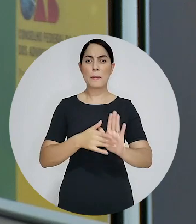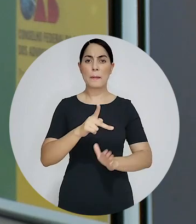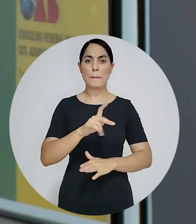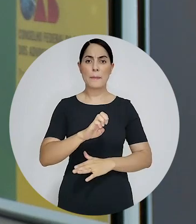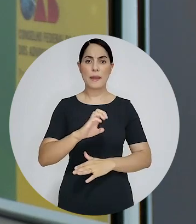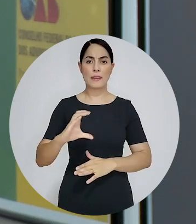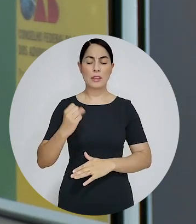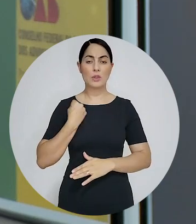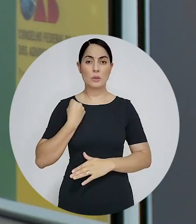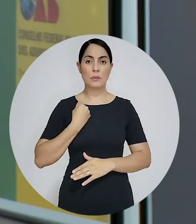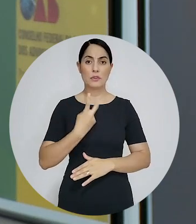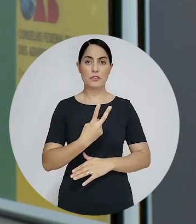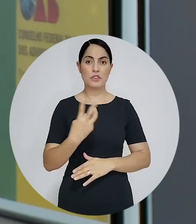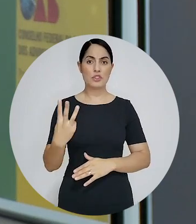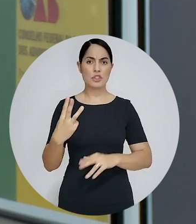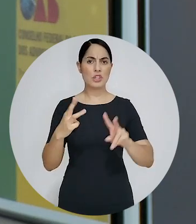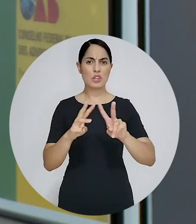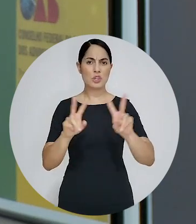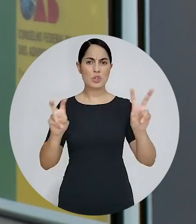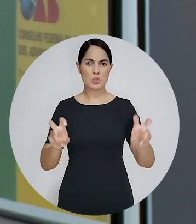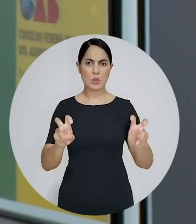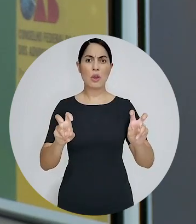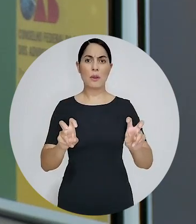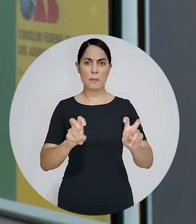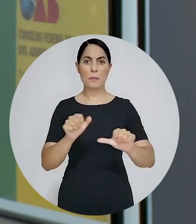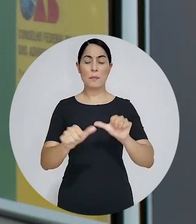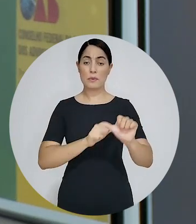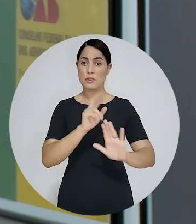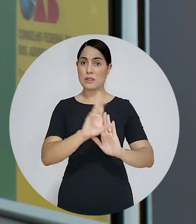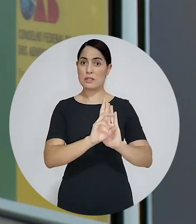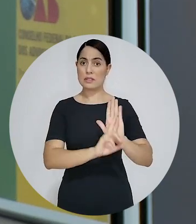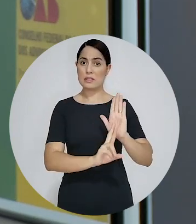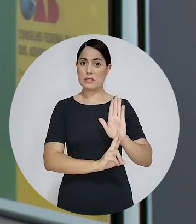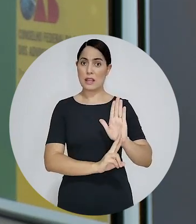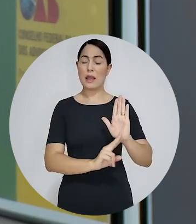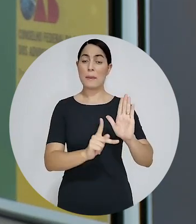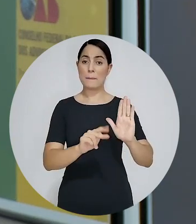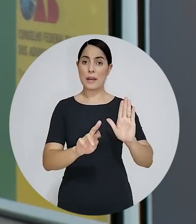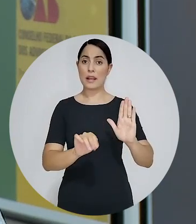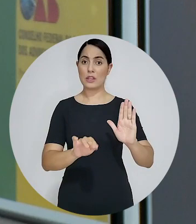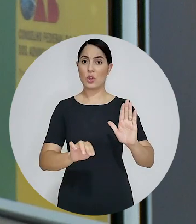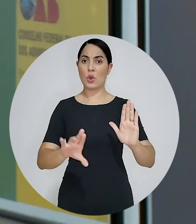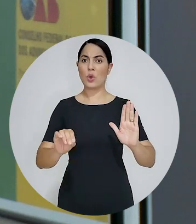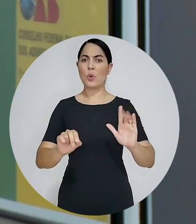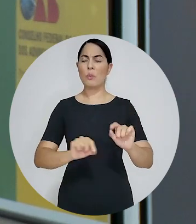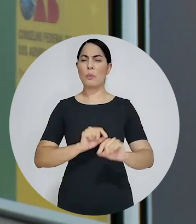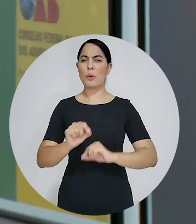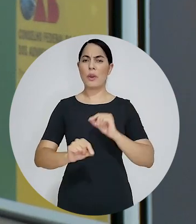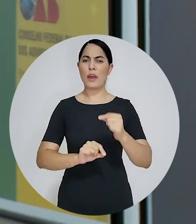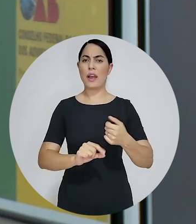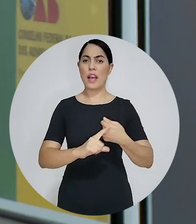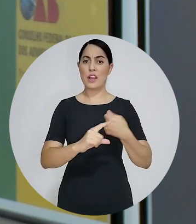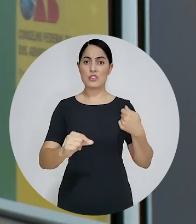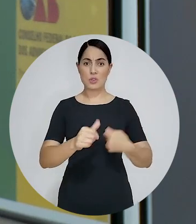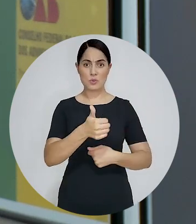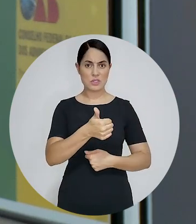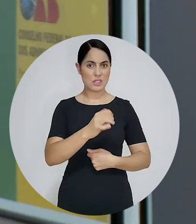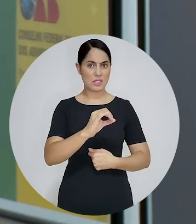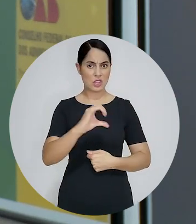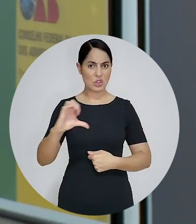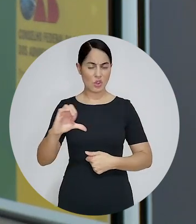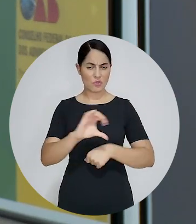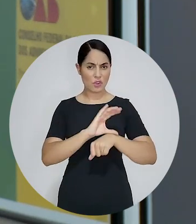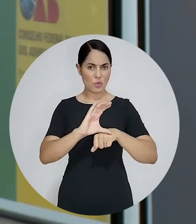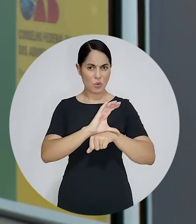2021 do Poder Executivo, que muda a forma de pagamento de precatórios. A ordem questiona a alteração do artigo